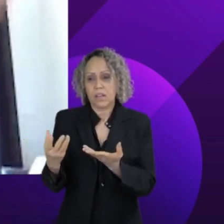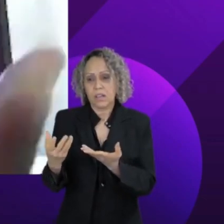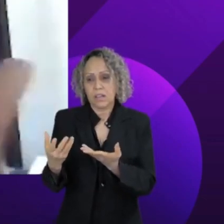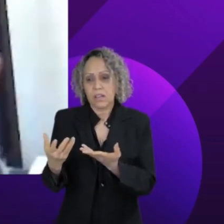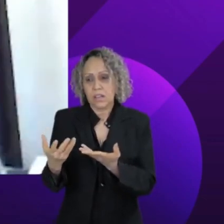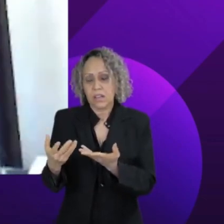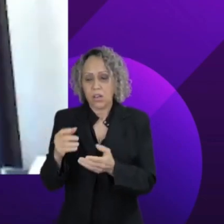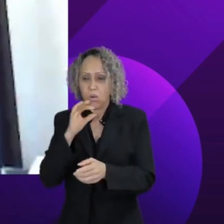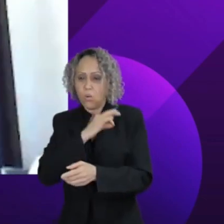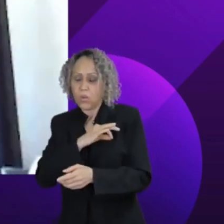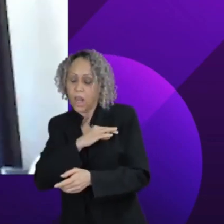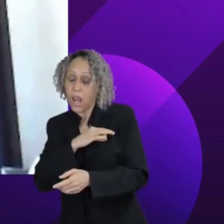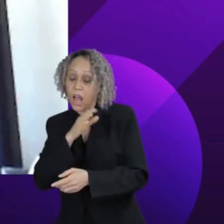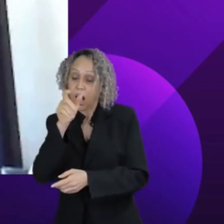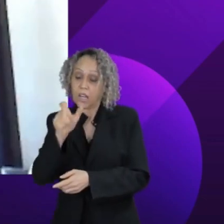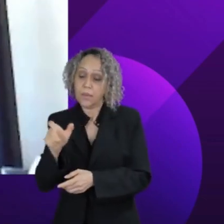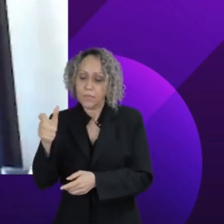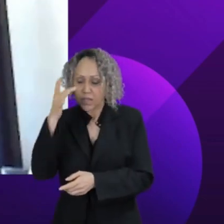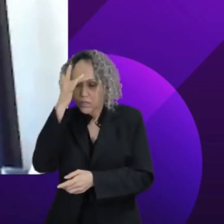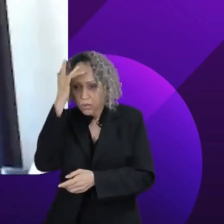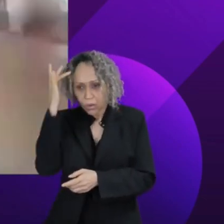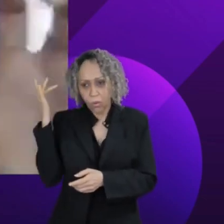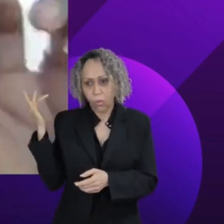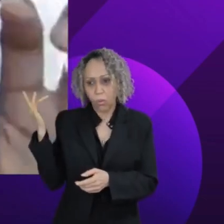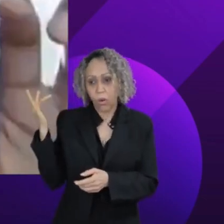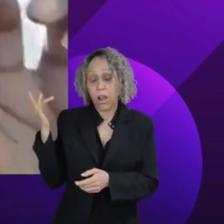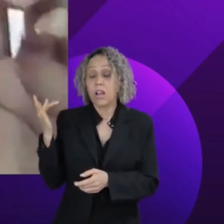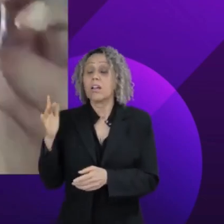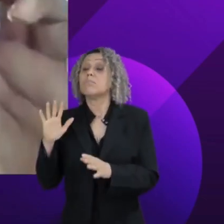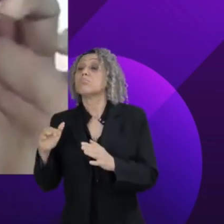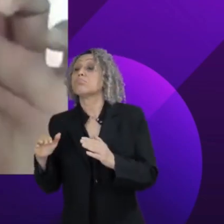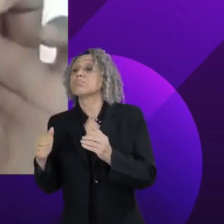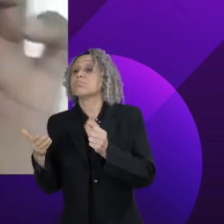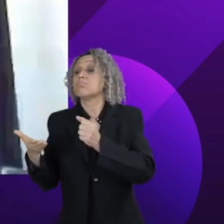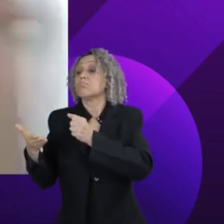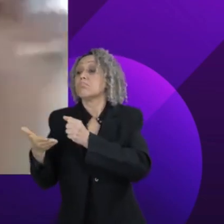o salário da pessoa, em que faixa